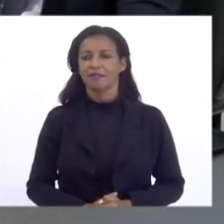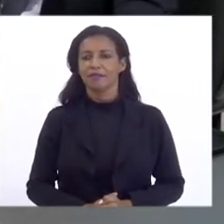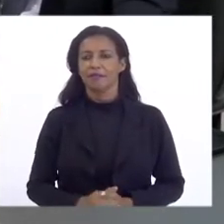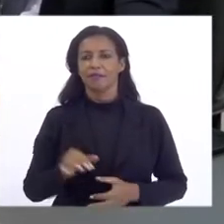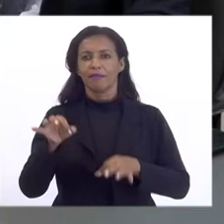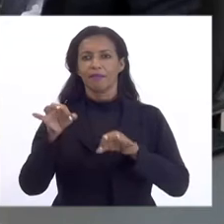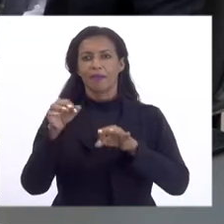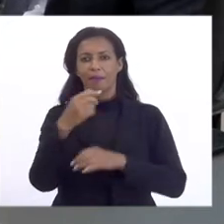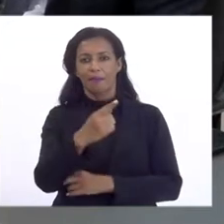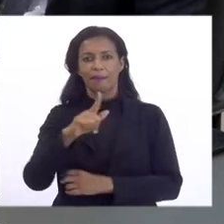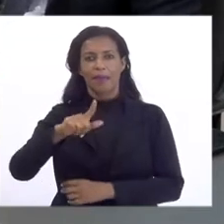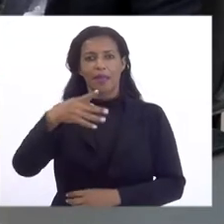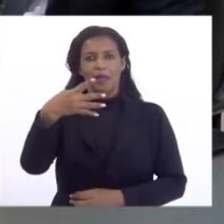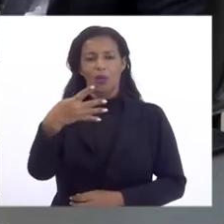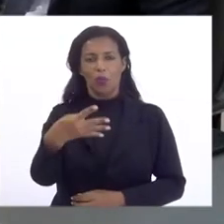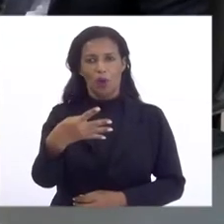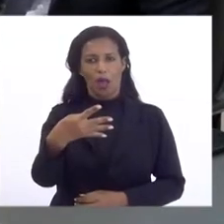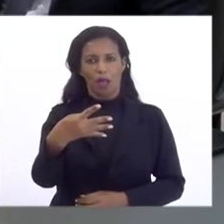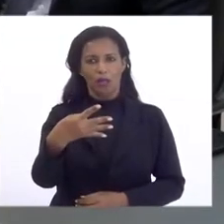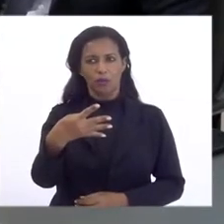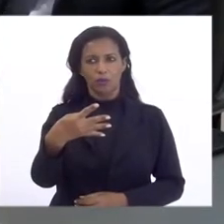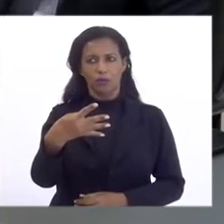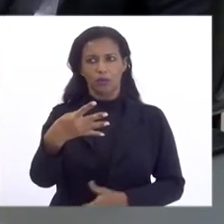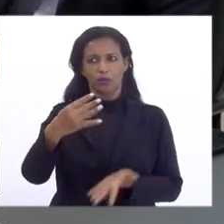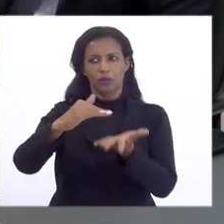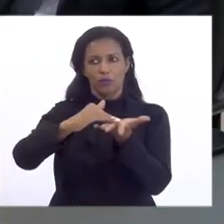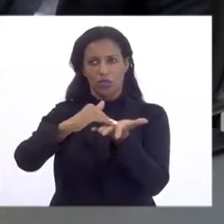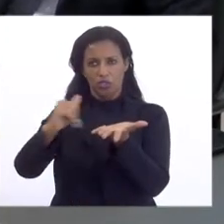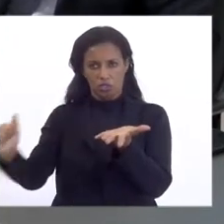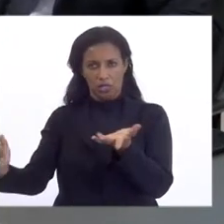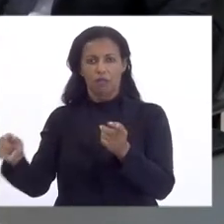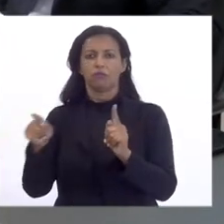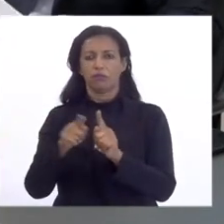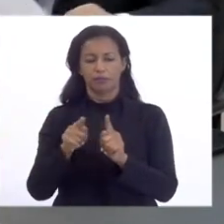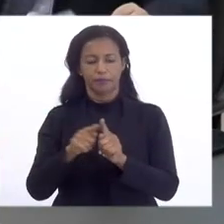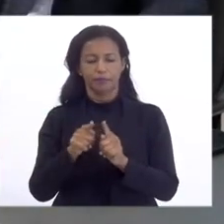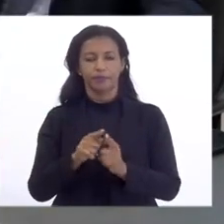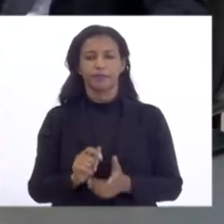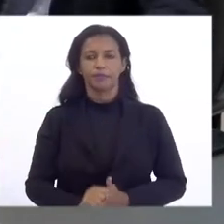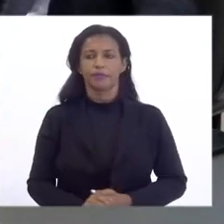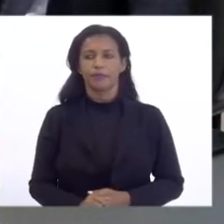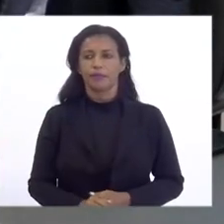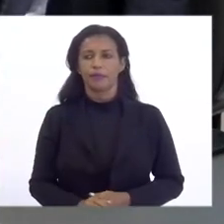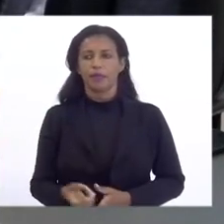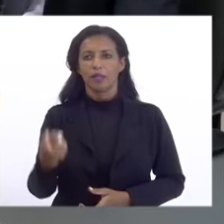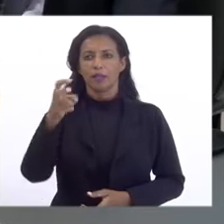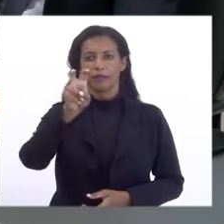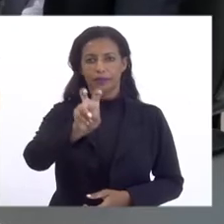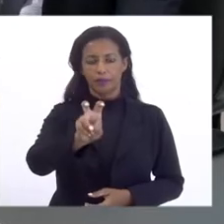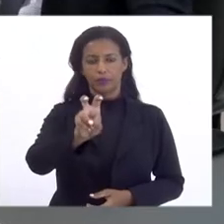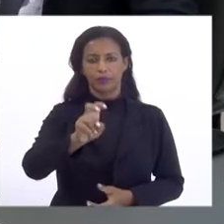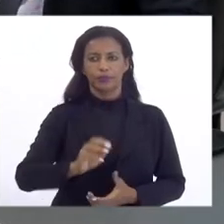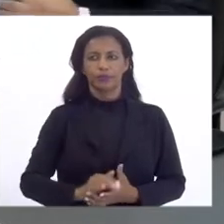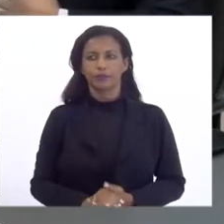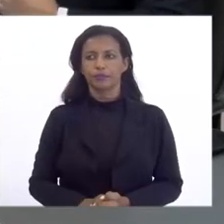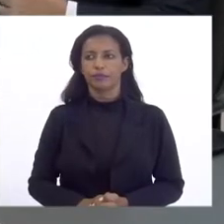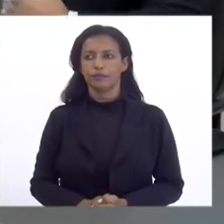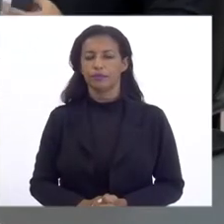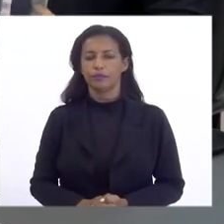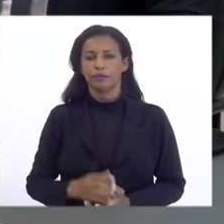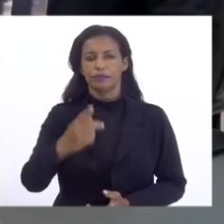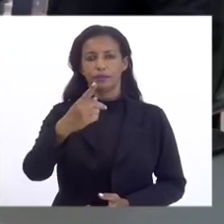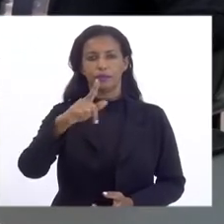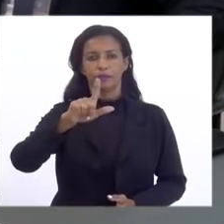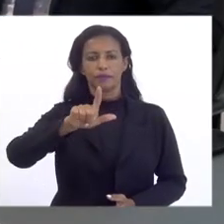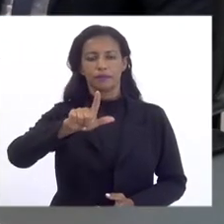Projeto de lei, o 4 foi retirado de pauta a pedido do autor. O 5. Projeto de